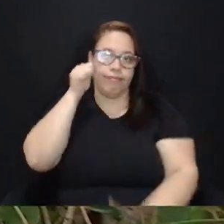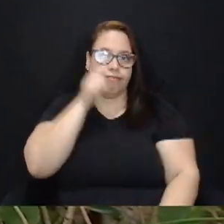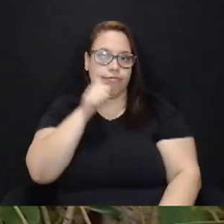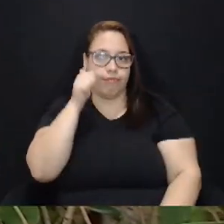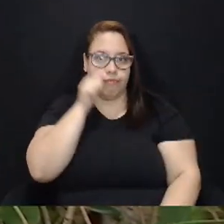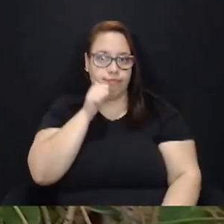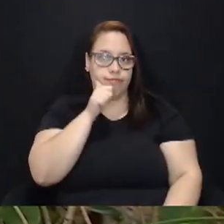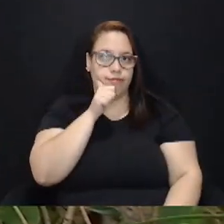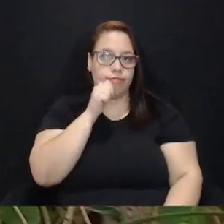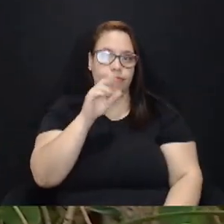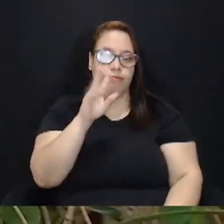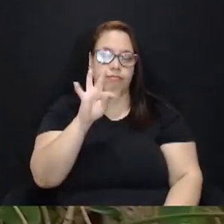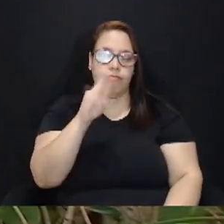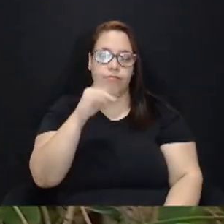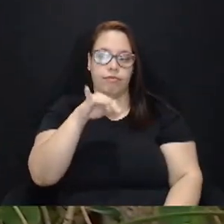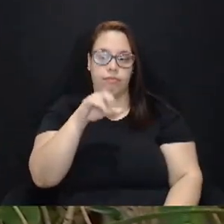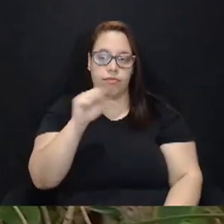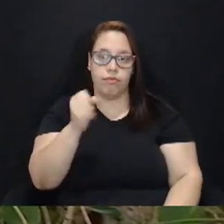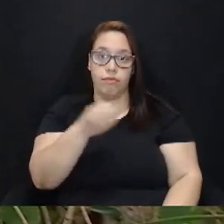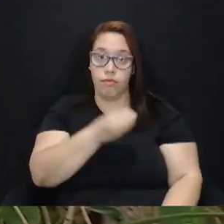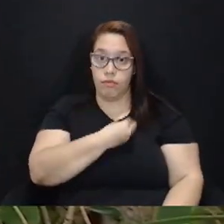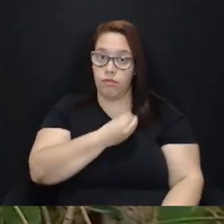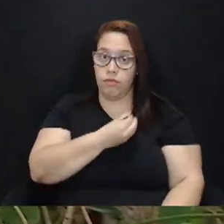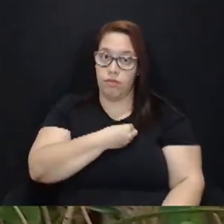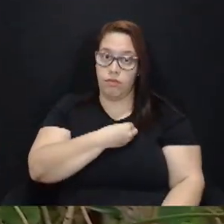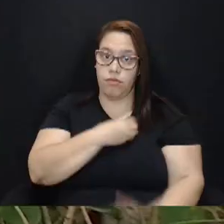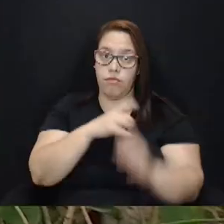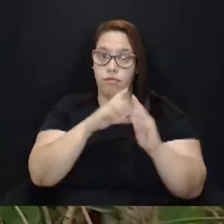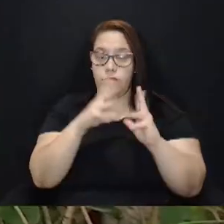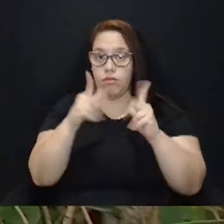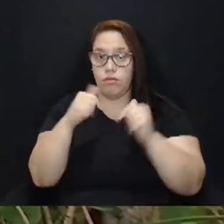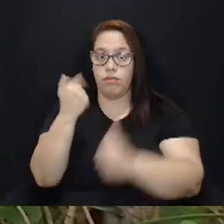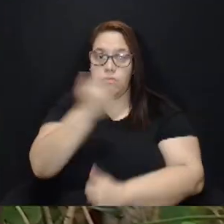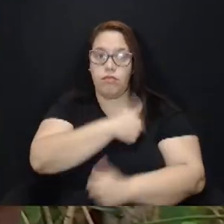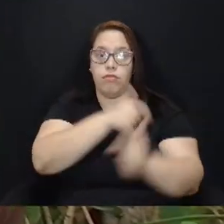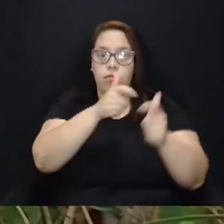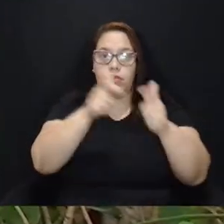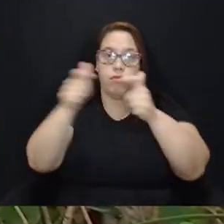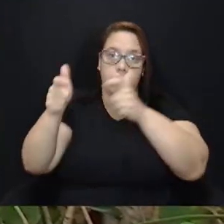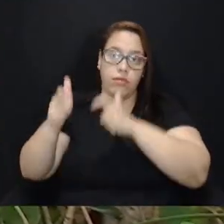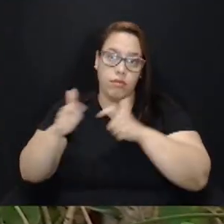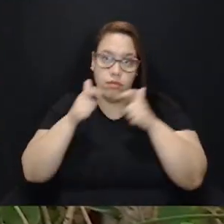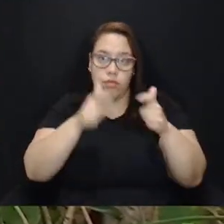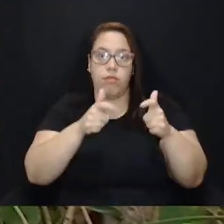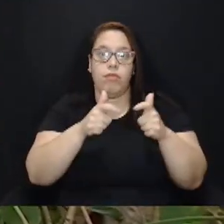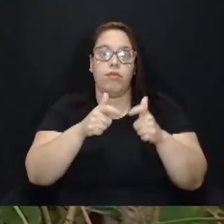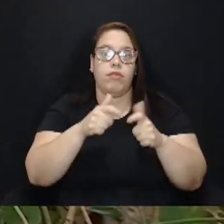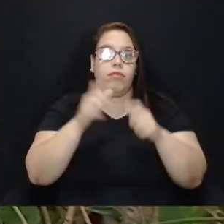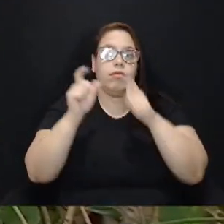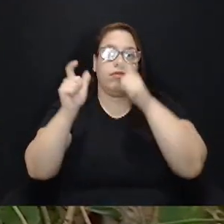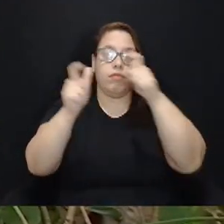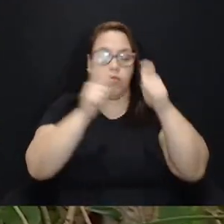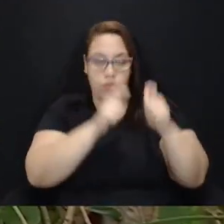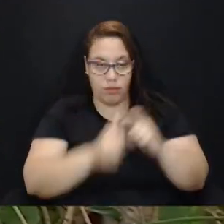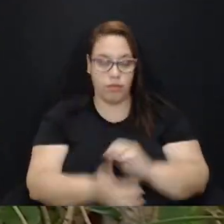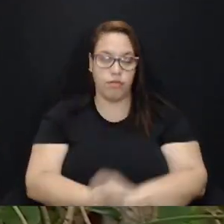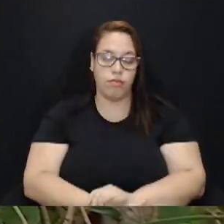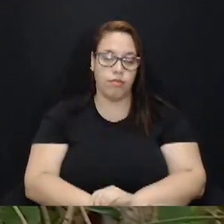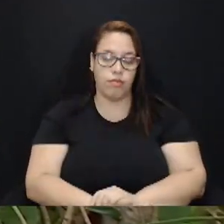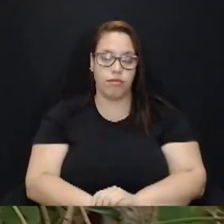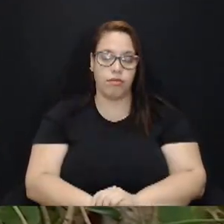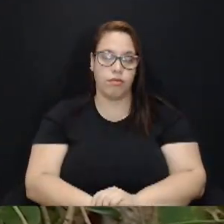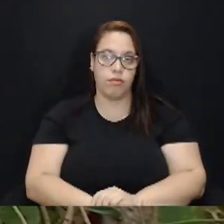Thaís vive por todos os lados da nossa cidade, por muitos locais. Tem uma